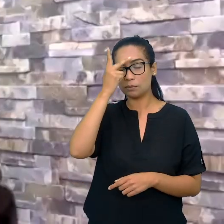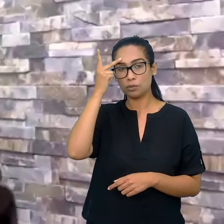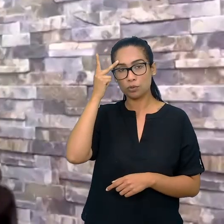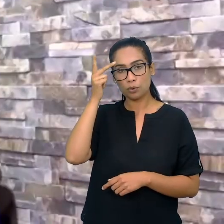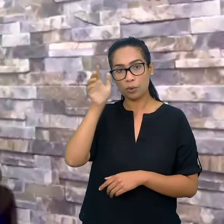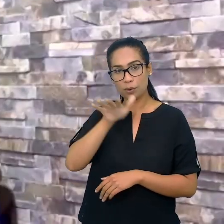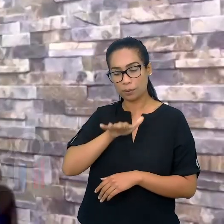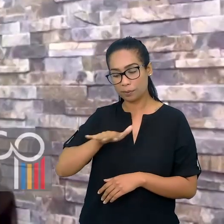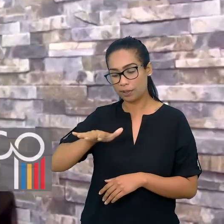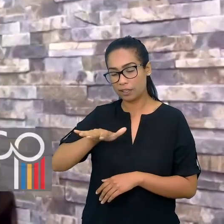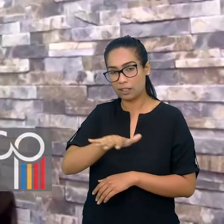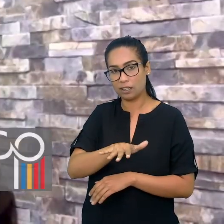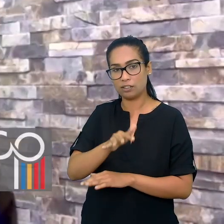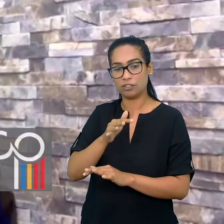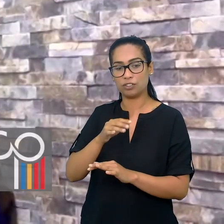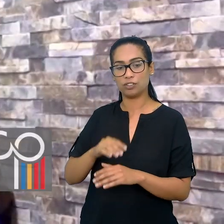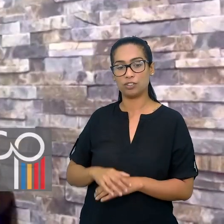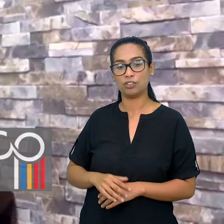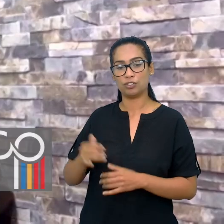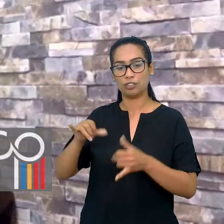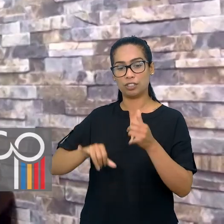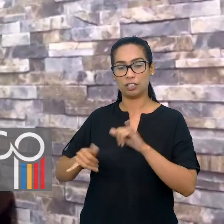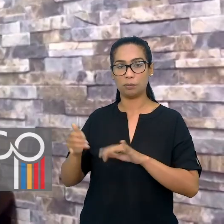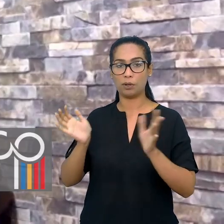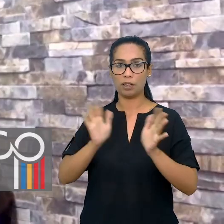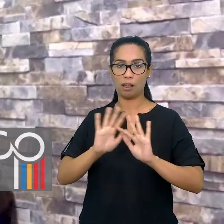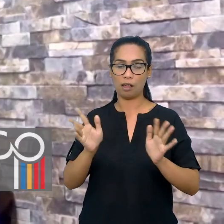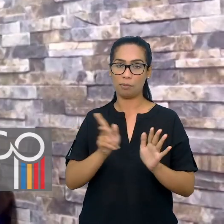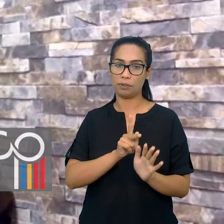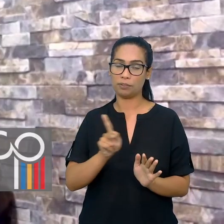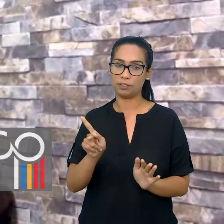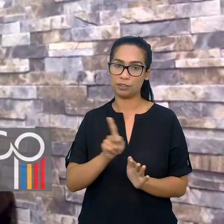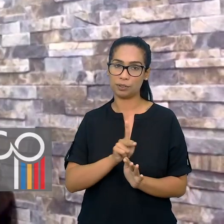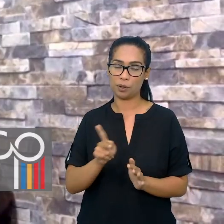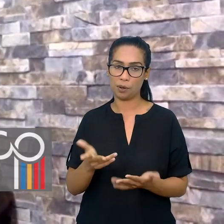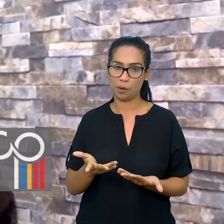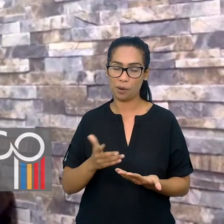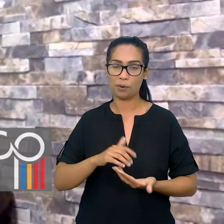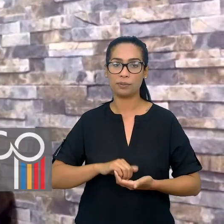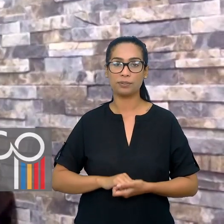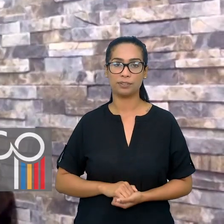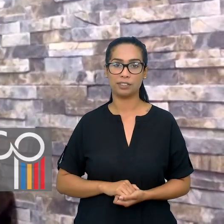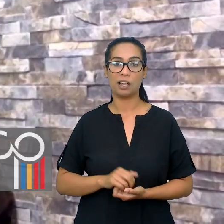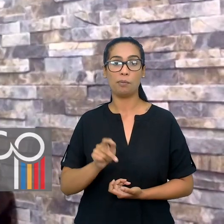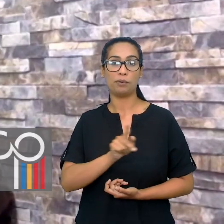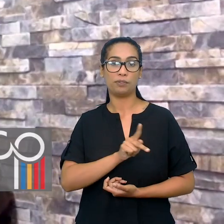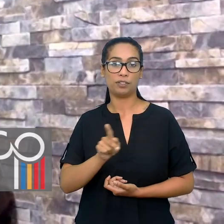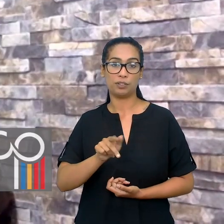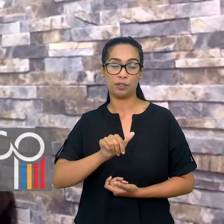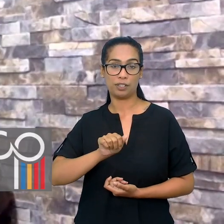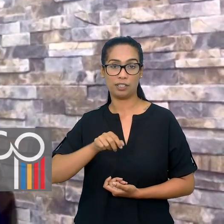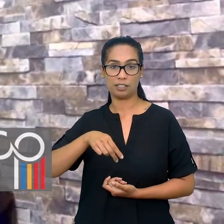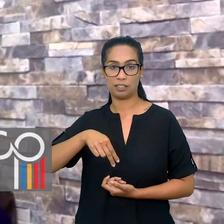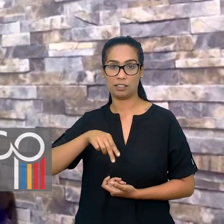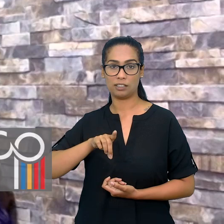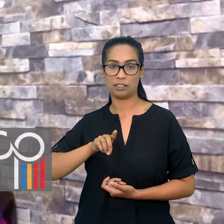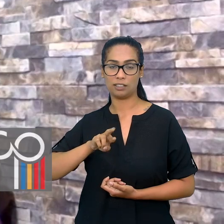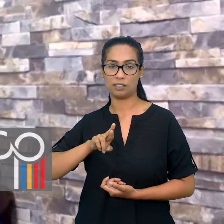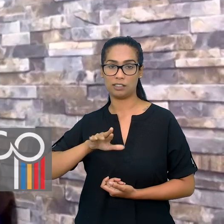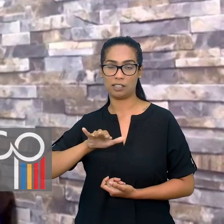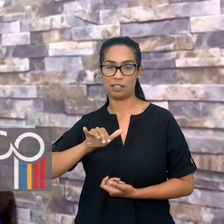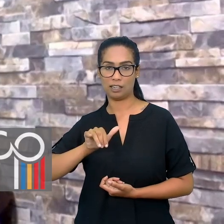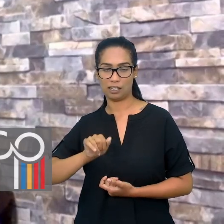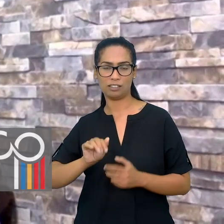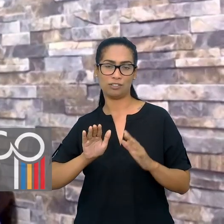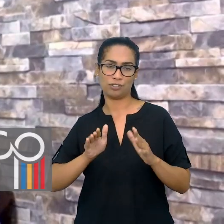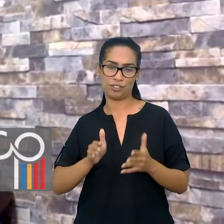André, muito obrigado. Olá, professores, né, apesar da professora Andréa já ter saudado vocês, né? Eu também